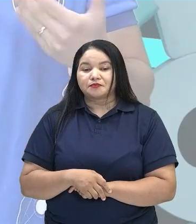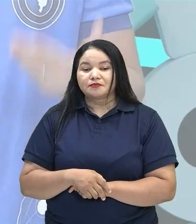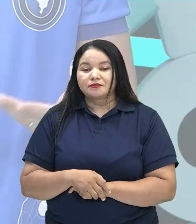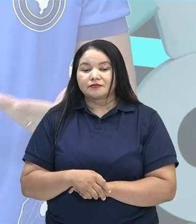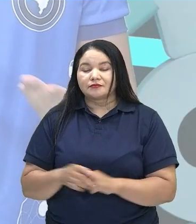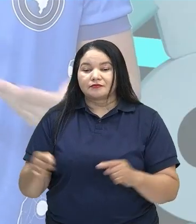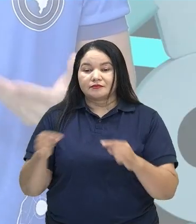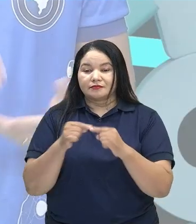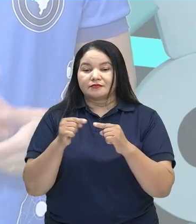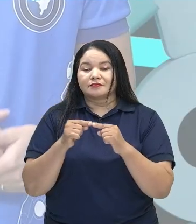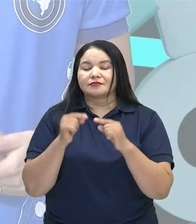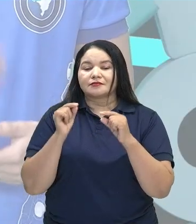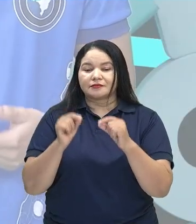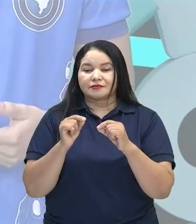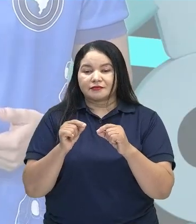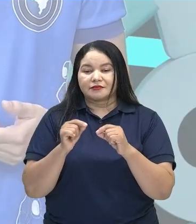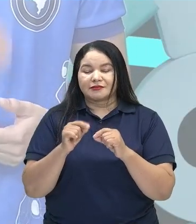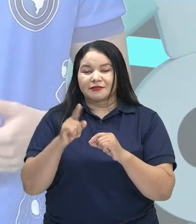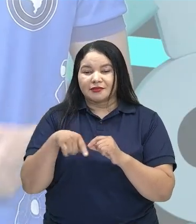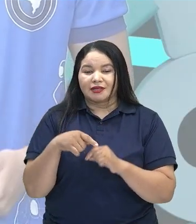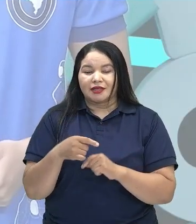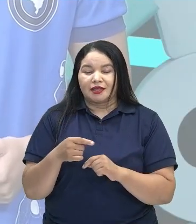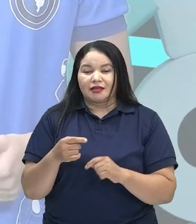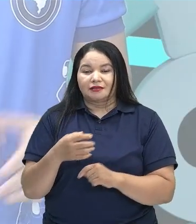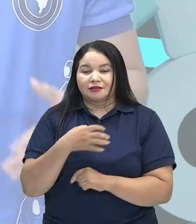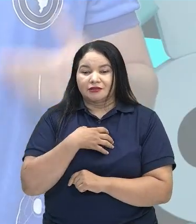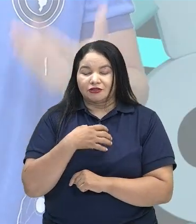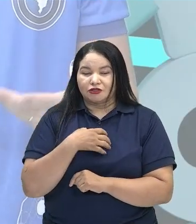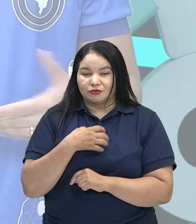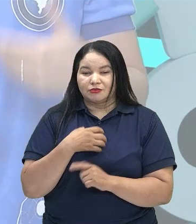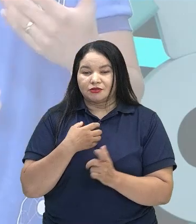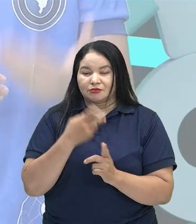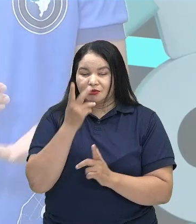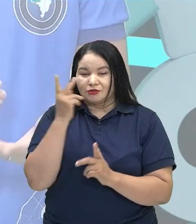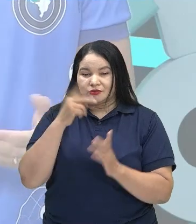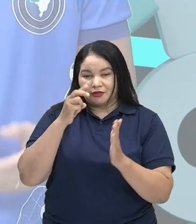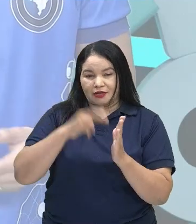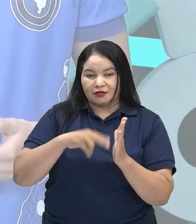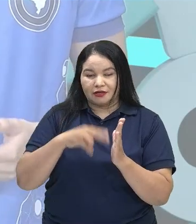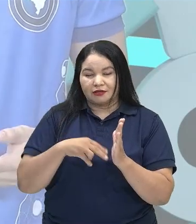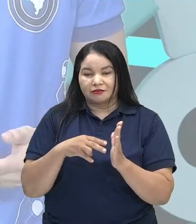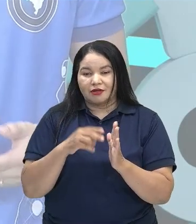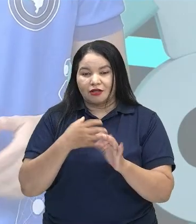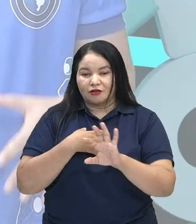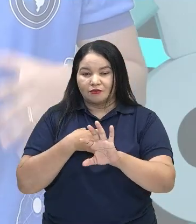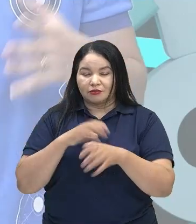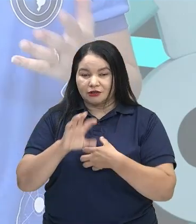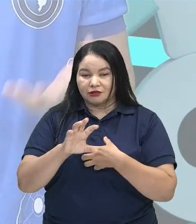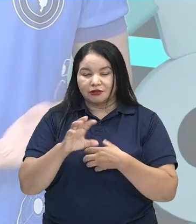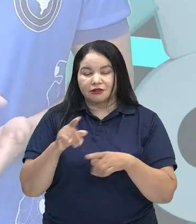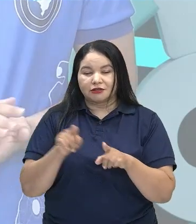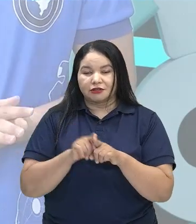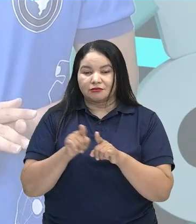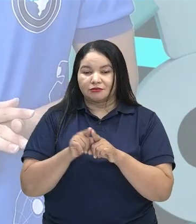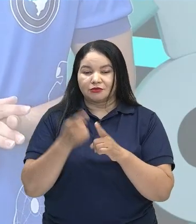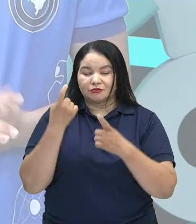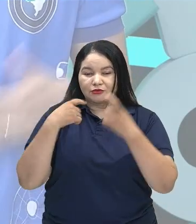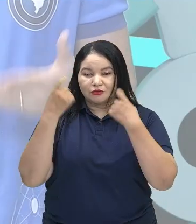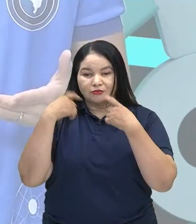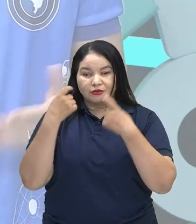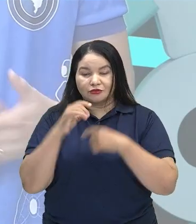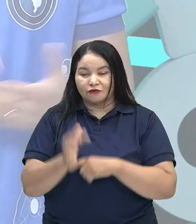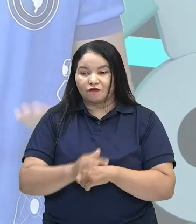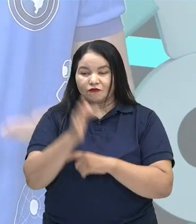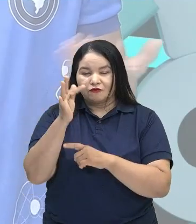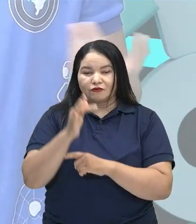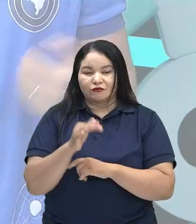Ela apela diretamente aos sentimentos do leitor. Ela evoca empatia, preocupação com as futuras gerações e a